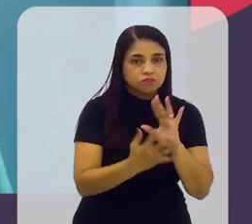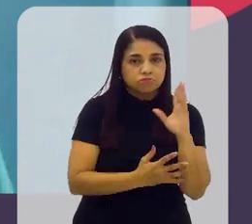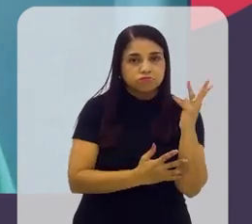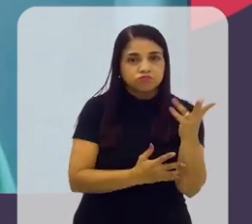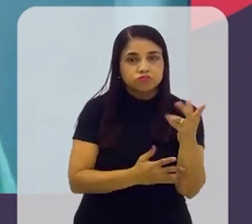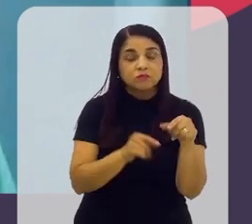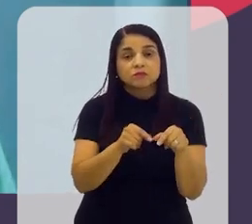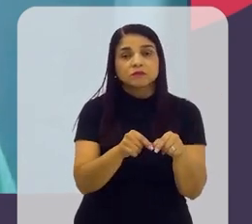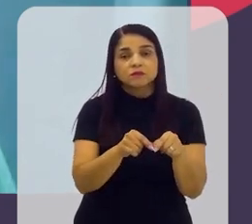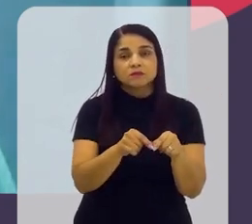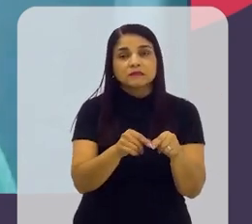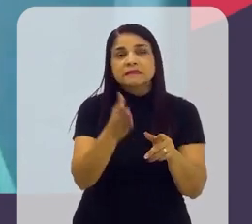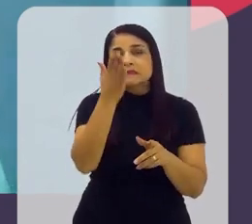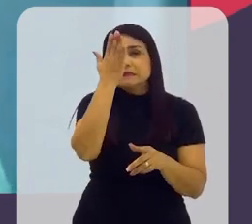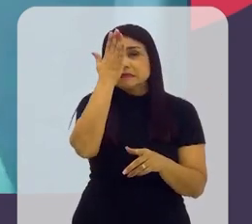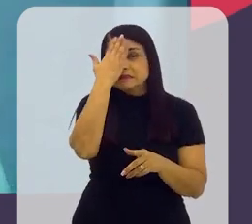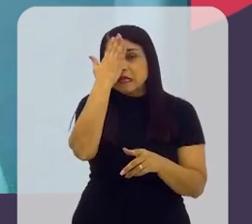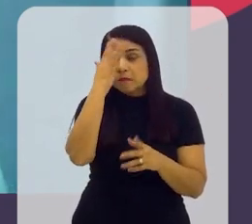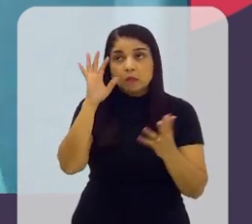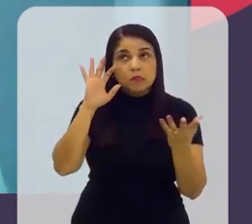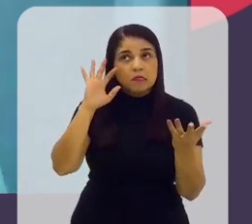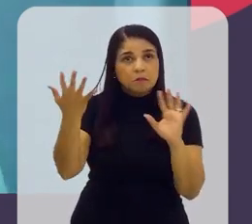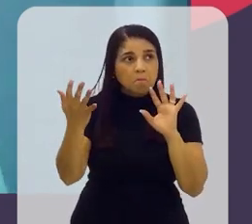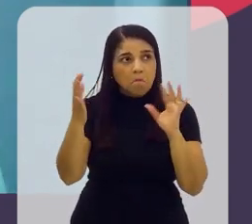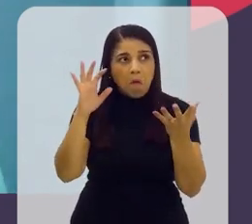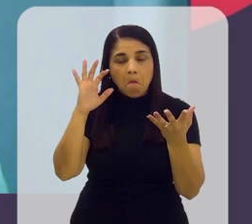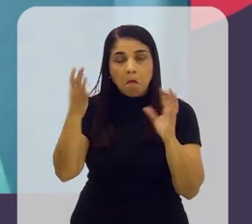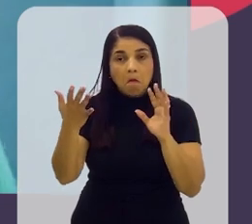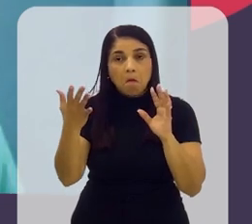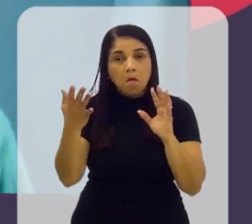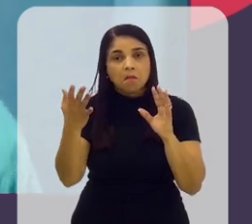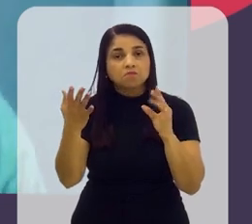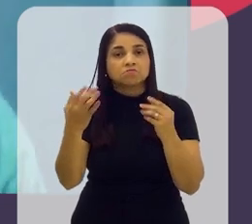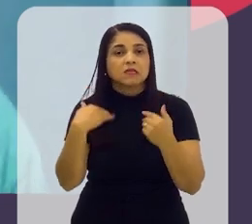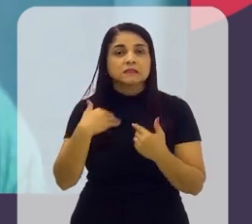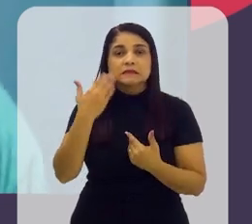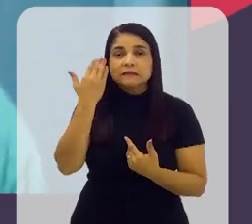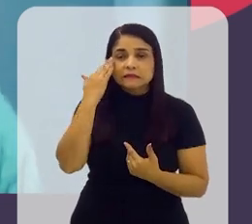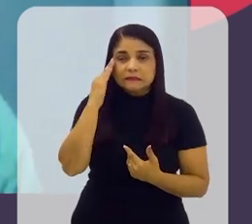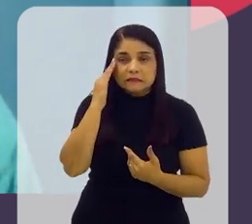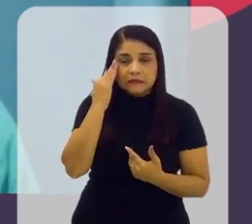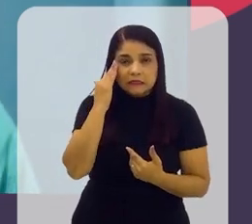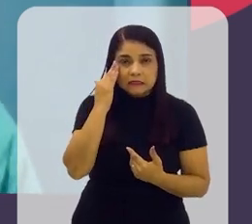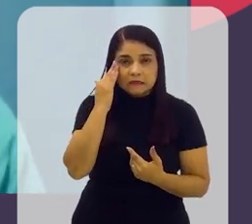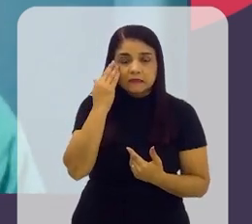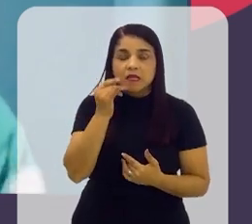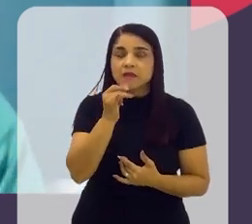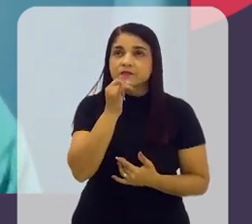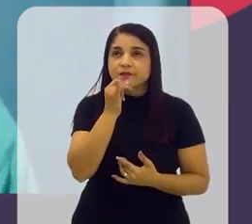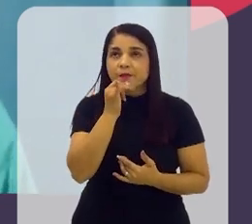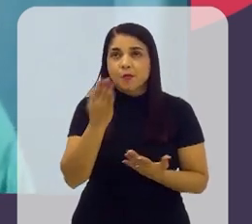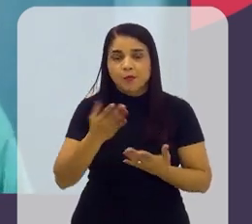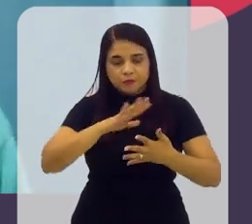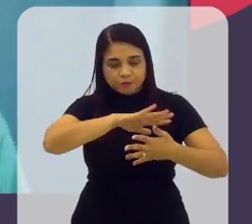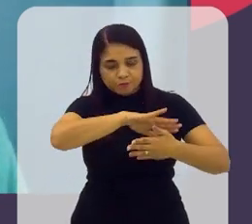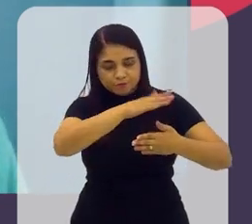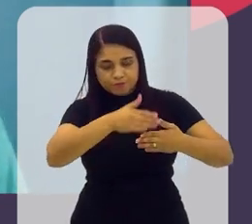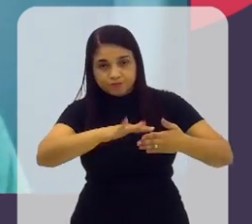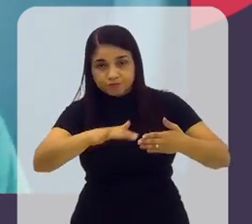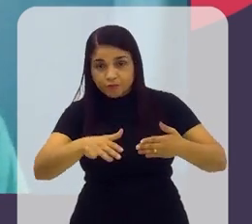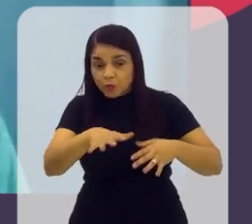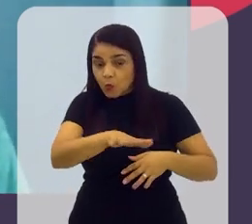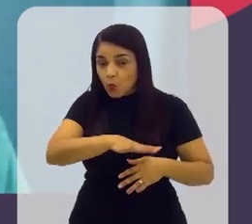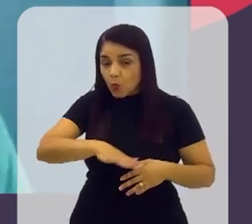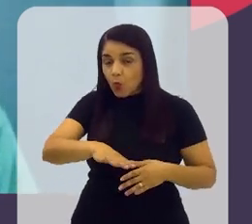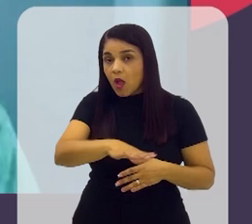por exemplo, uma vez que a gente já sabe que o clima está mudando, né? A gente entende que, como por exemplo aqui a Mata Atlântica, que é